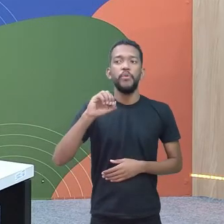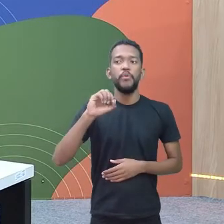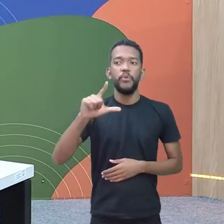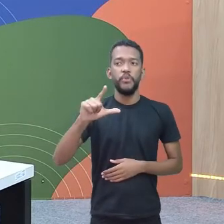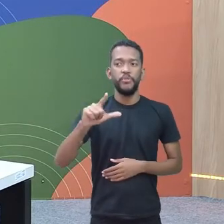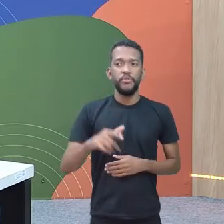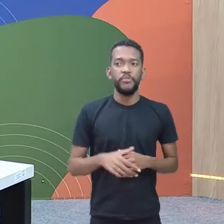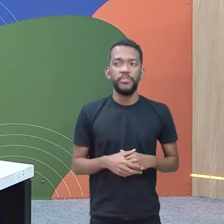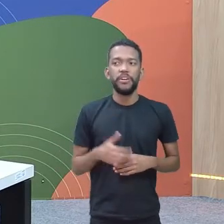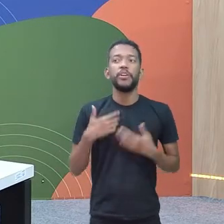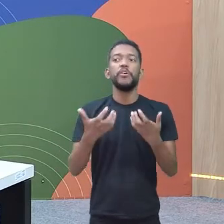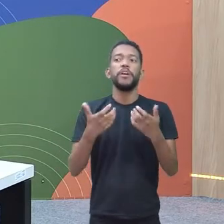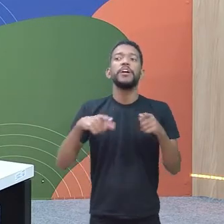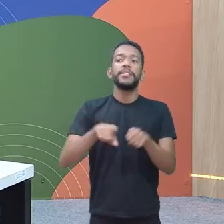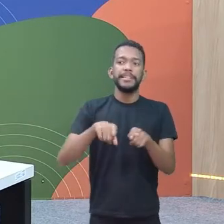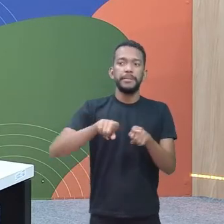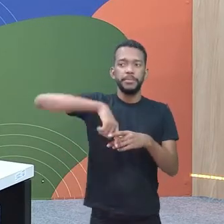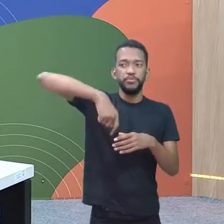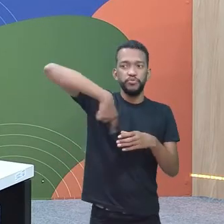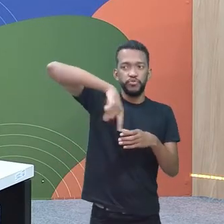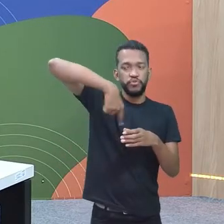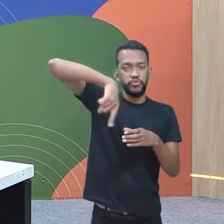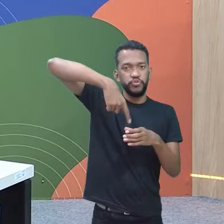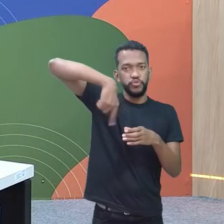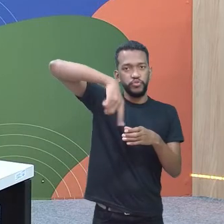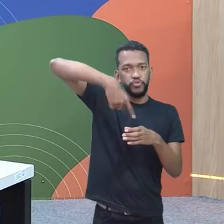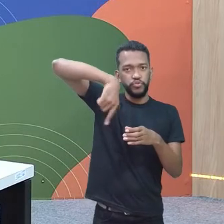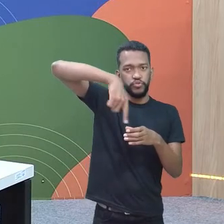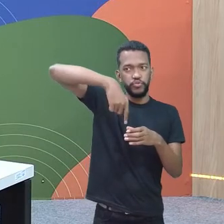também quero agitar. Vamos lá.